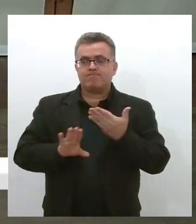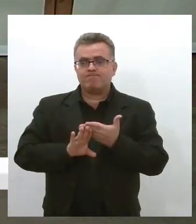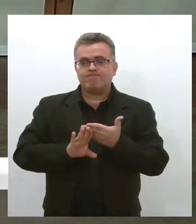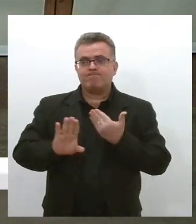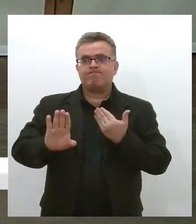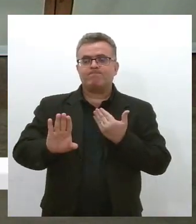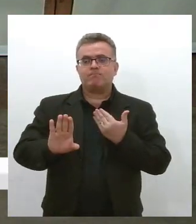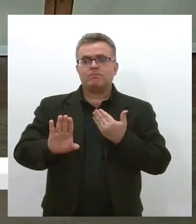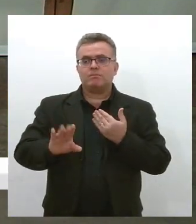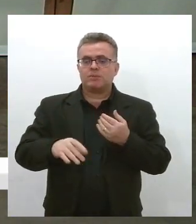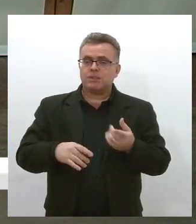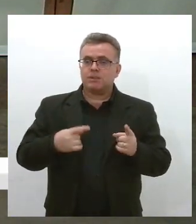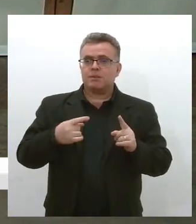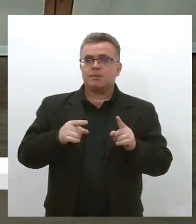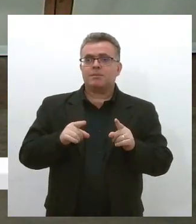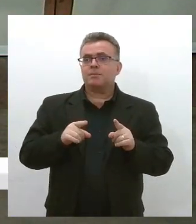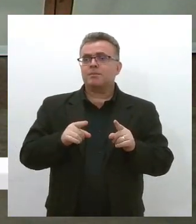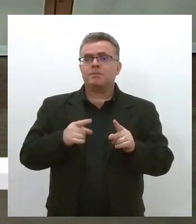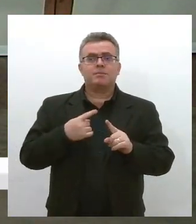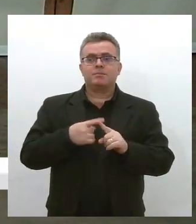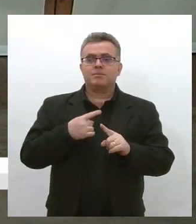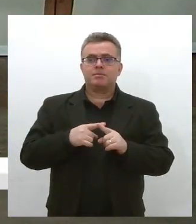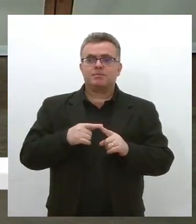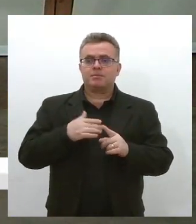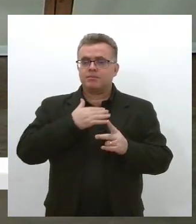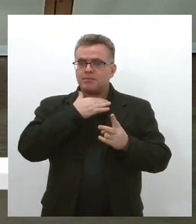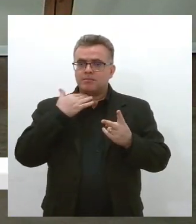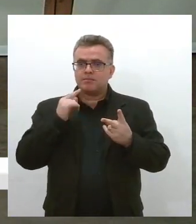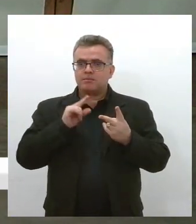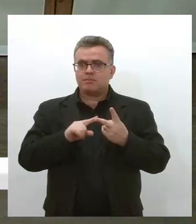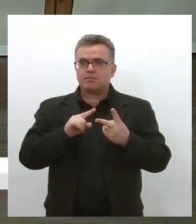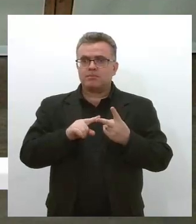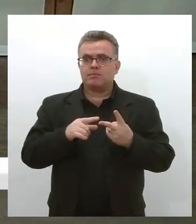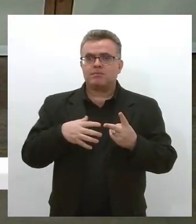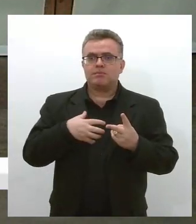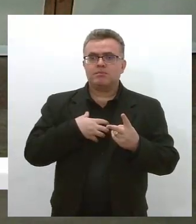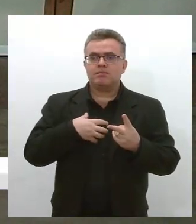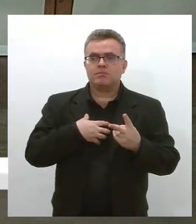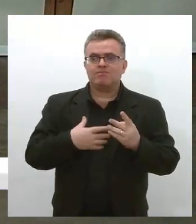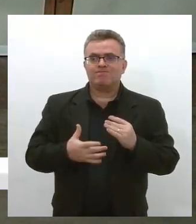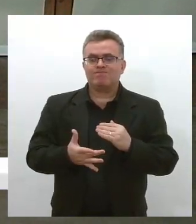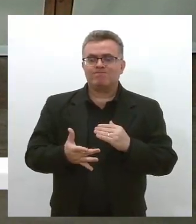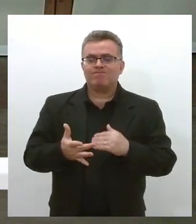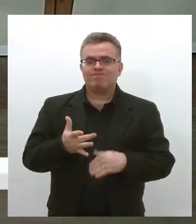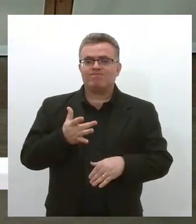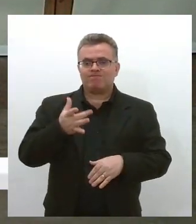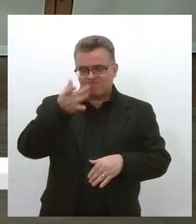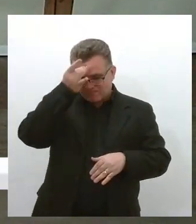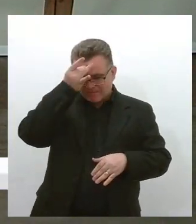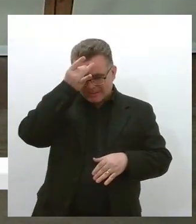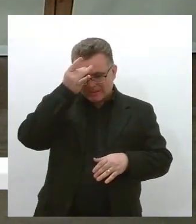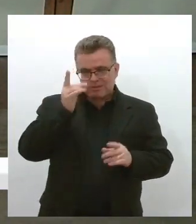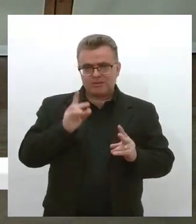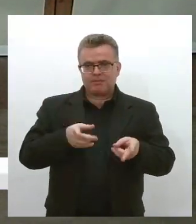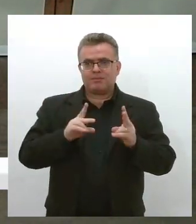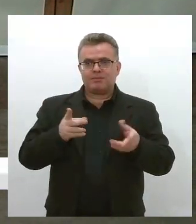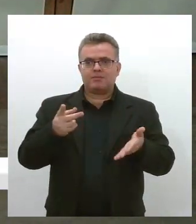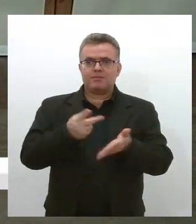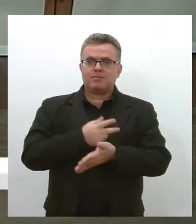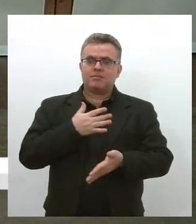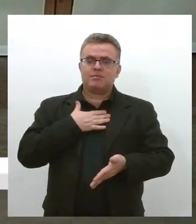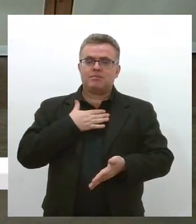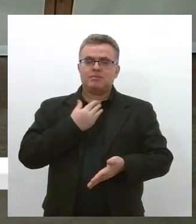e porque essa própria morte também toca na pessoa, lembrando, né? Olha, vai acontecer com você também